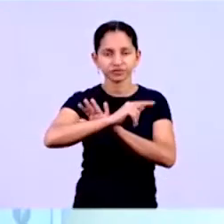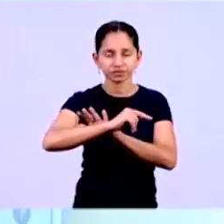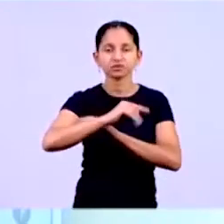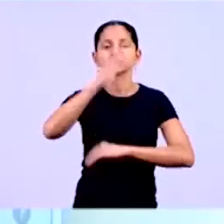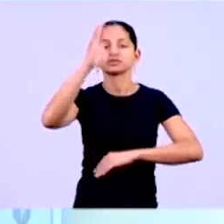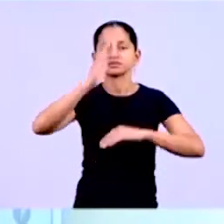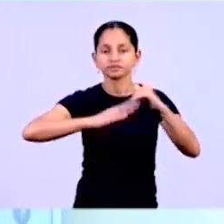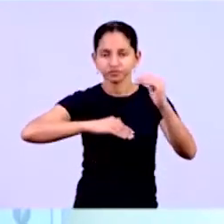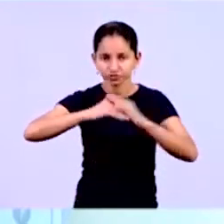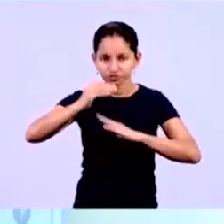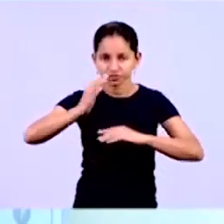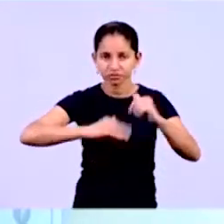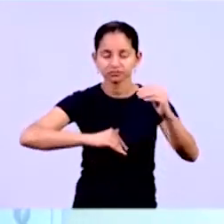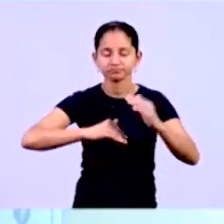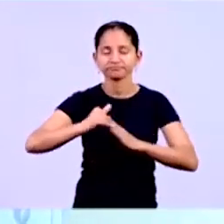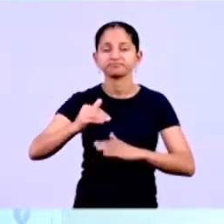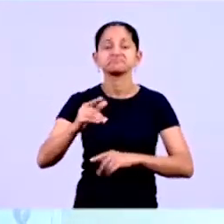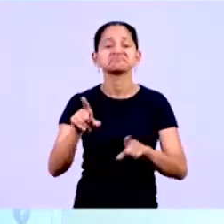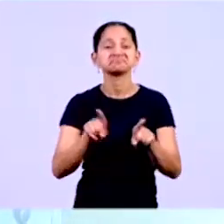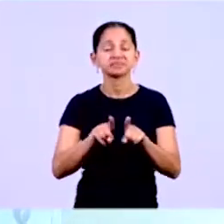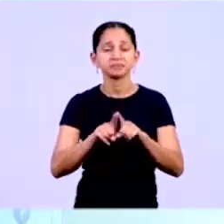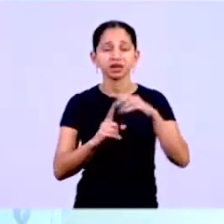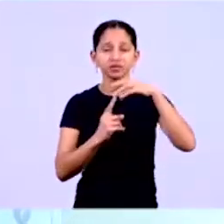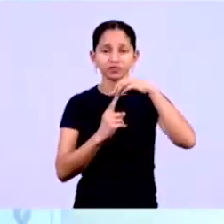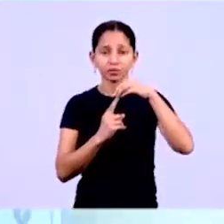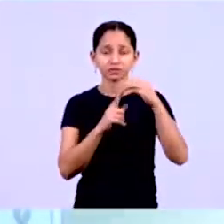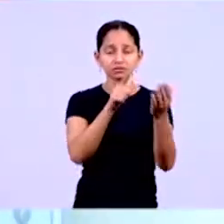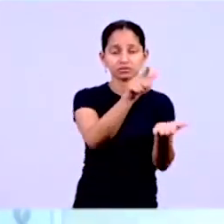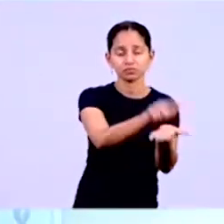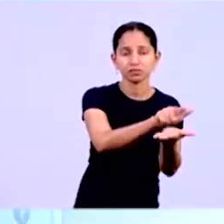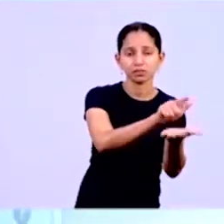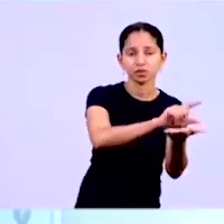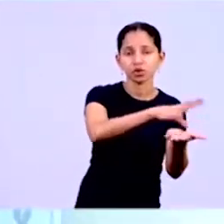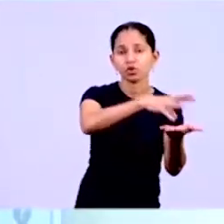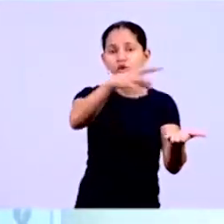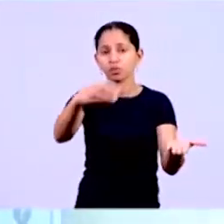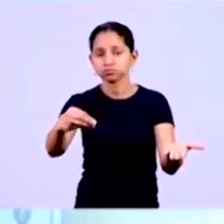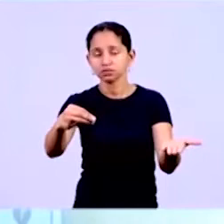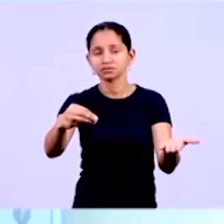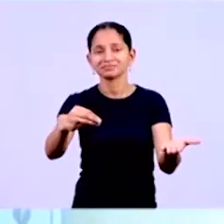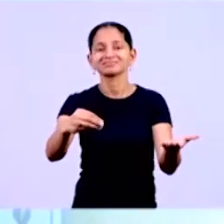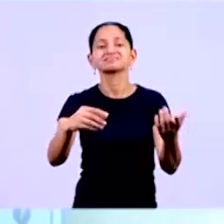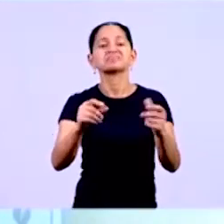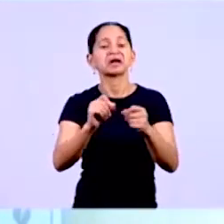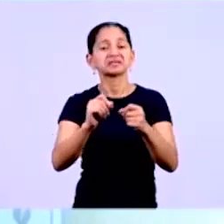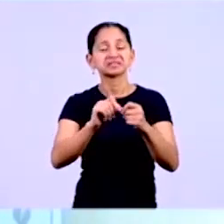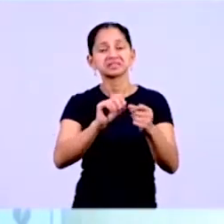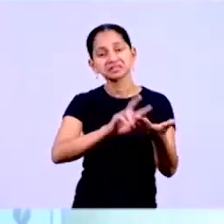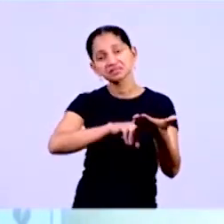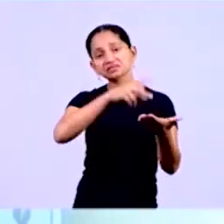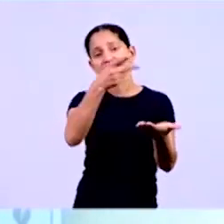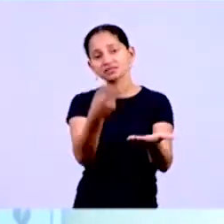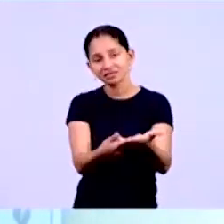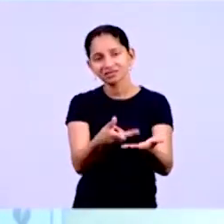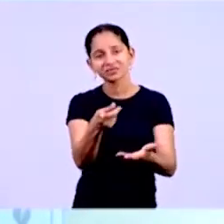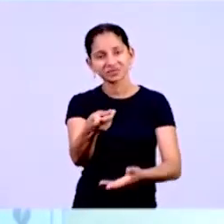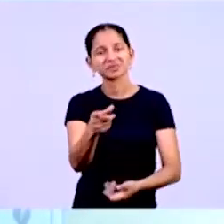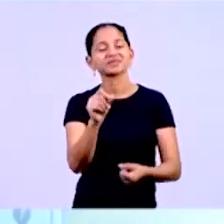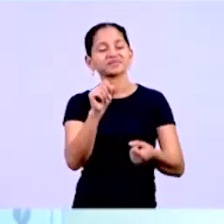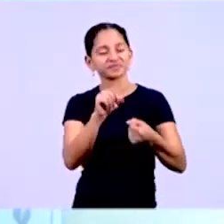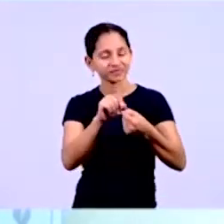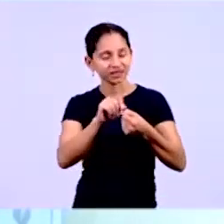informação no papel, como também pega a informação que está no papel e coloca e digitaliza. Então, uma